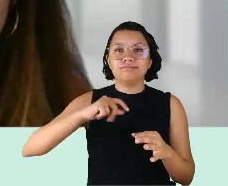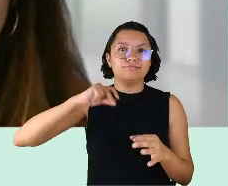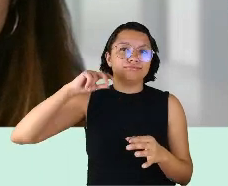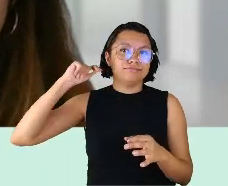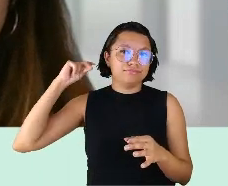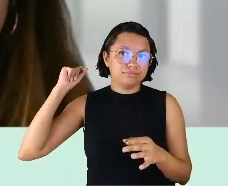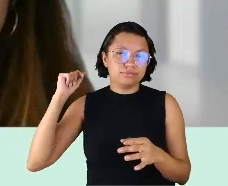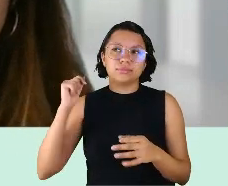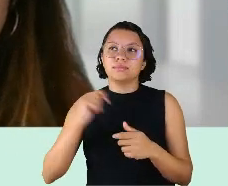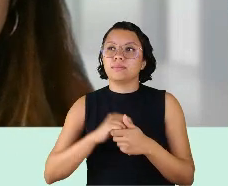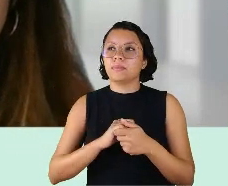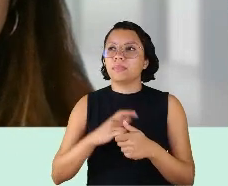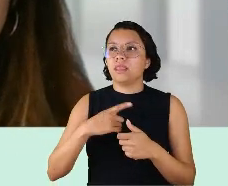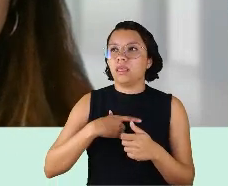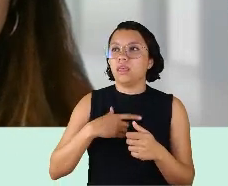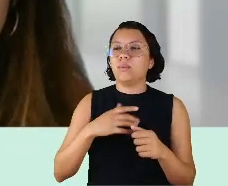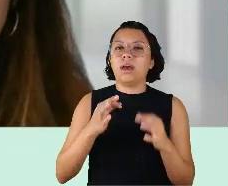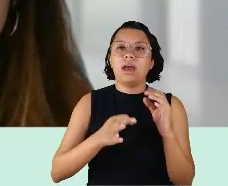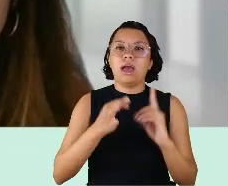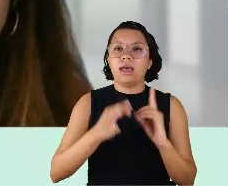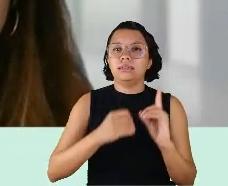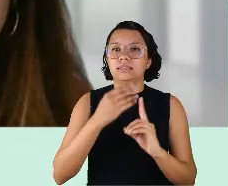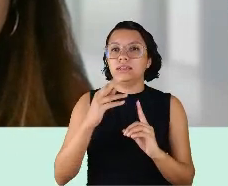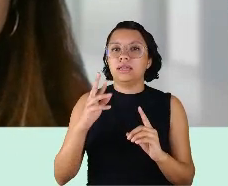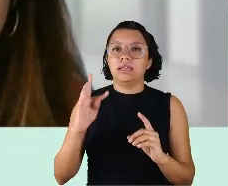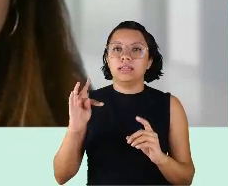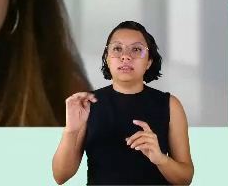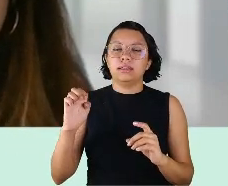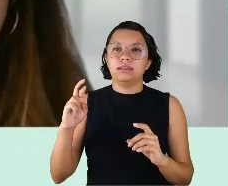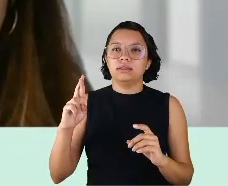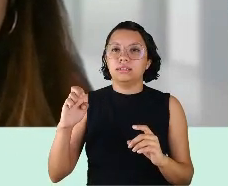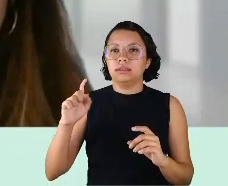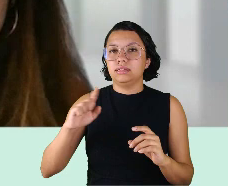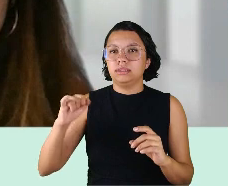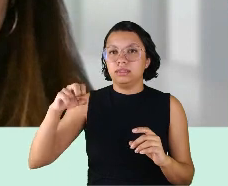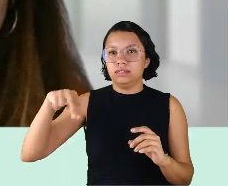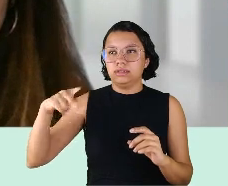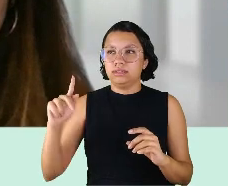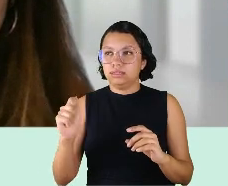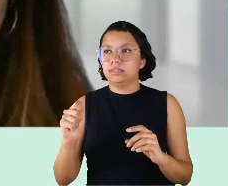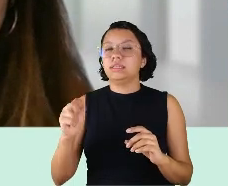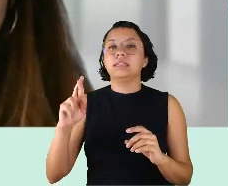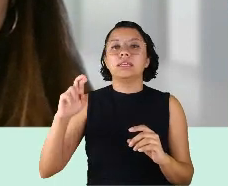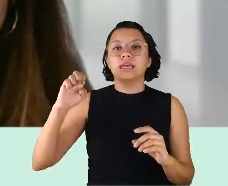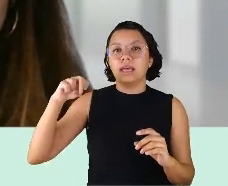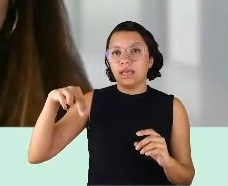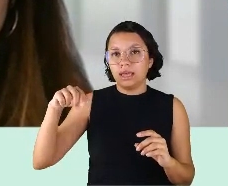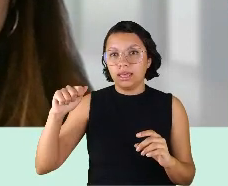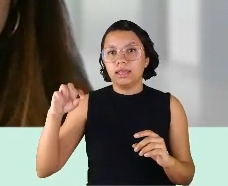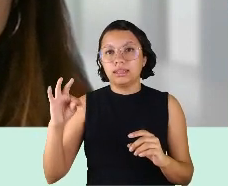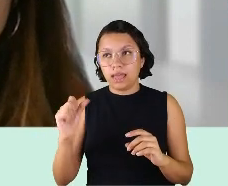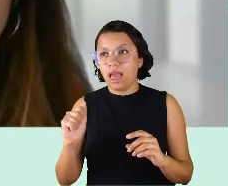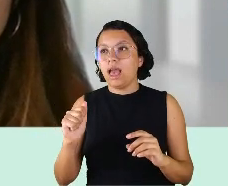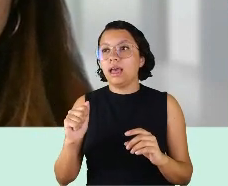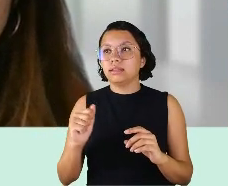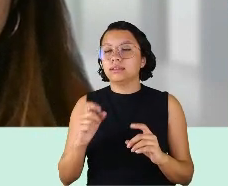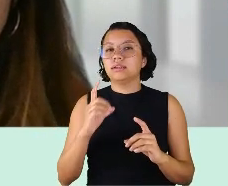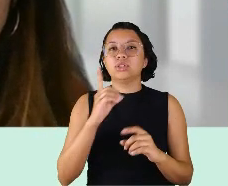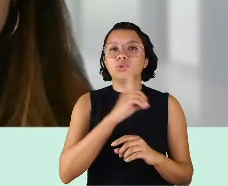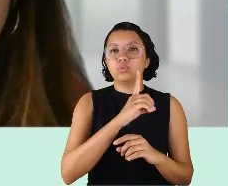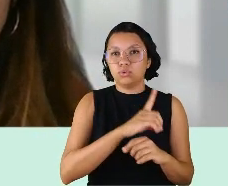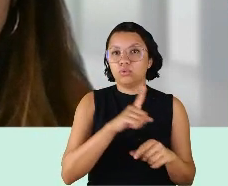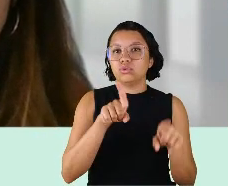tanto tempo, eu, a Terezinha, né, Renata e Décio, doutor Lunardelli, a